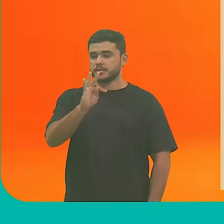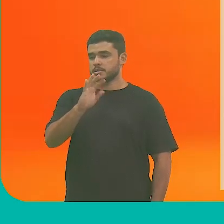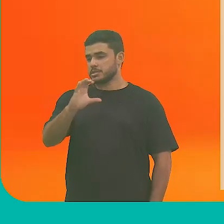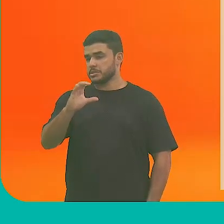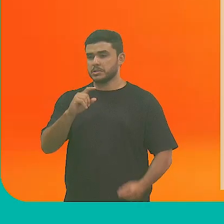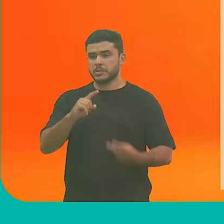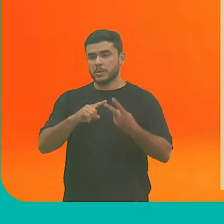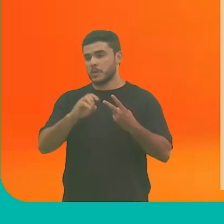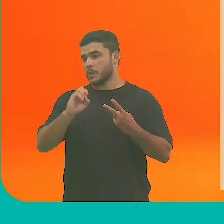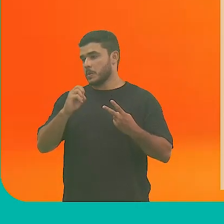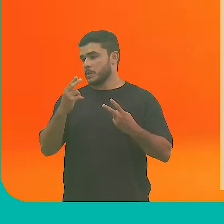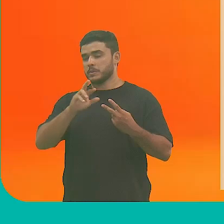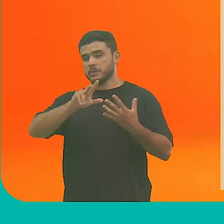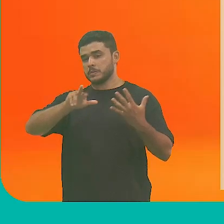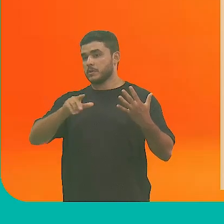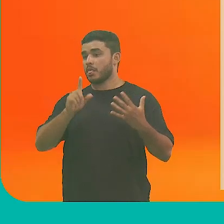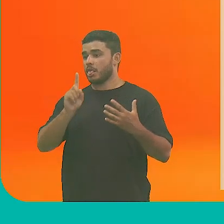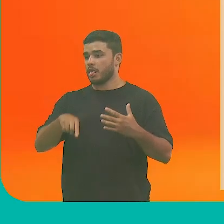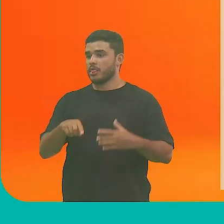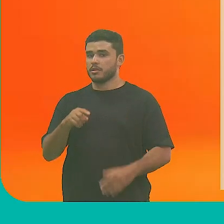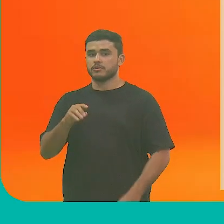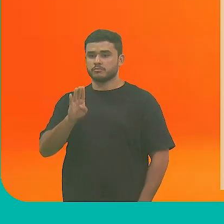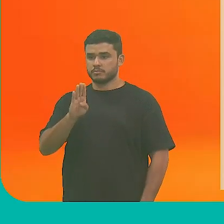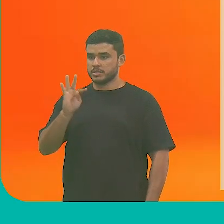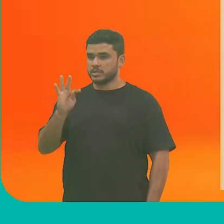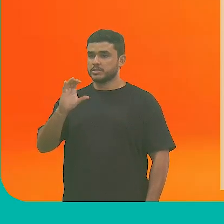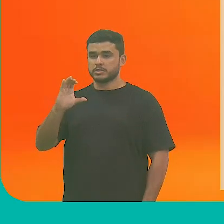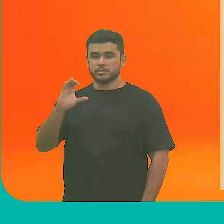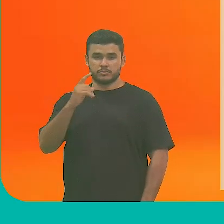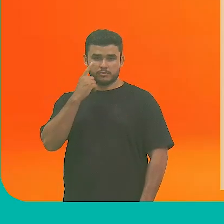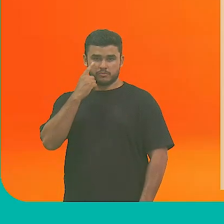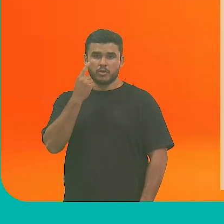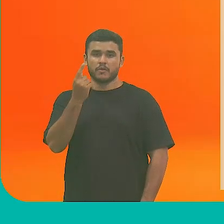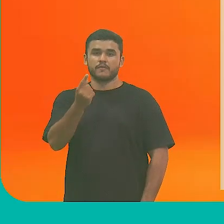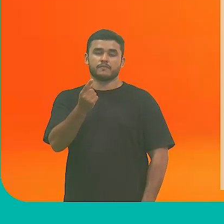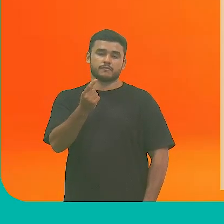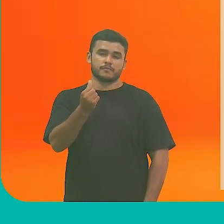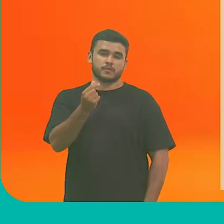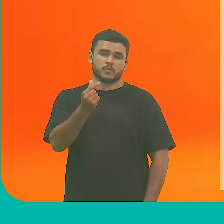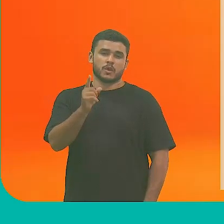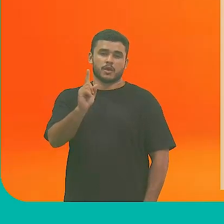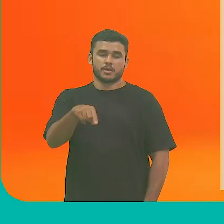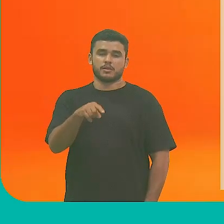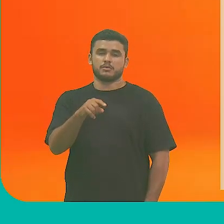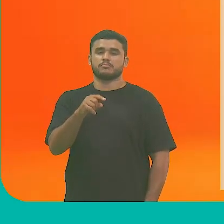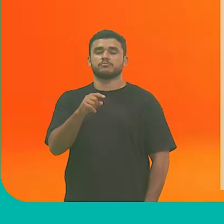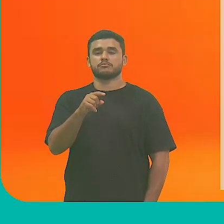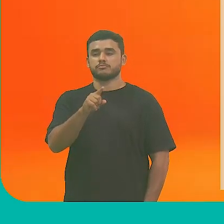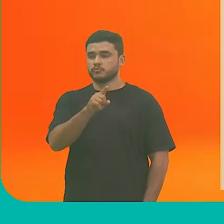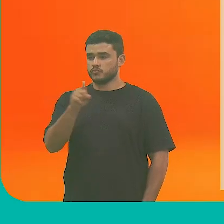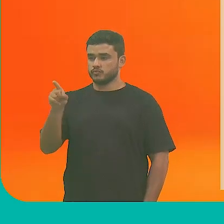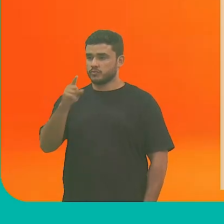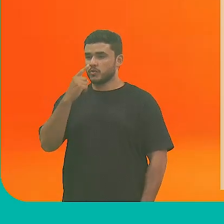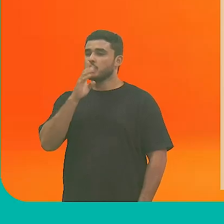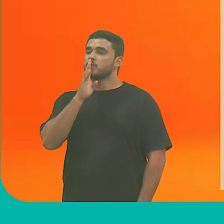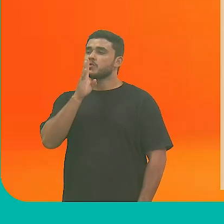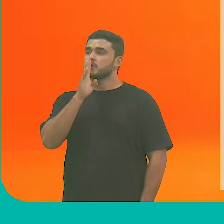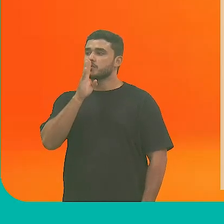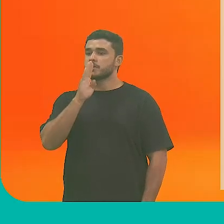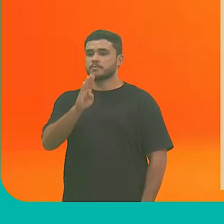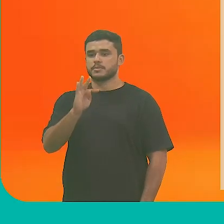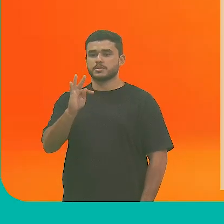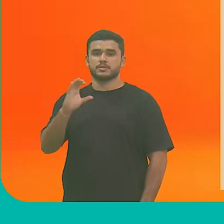coisas presentes no nosso dia a dia. Hoje, para quem está antenado, muita